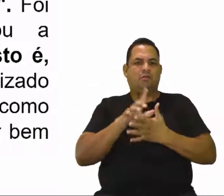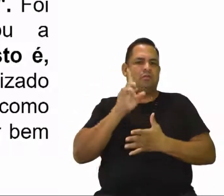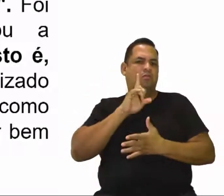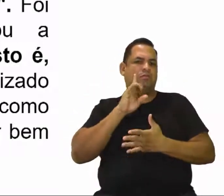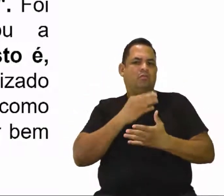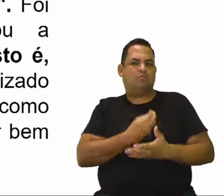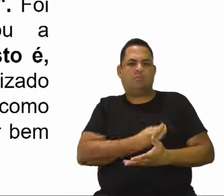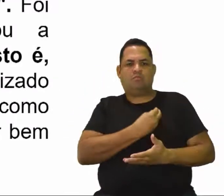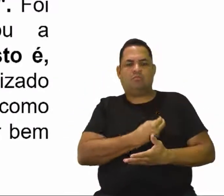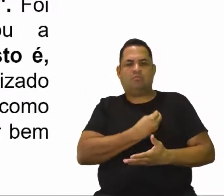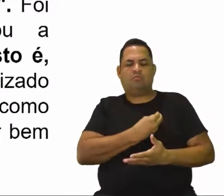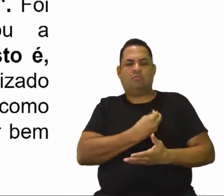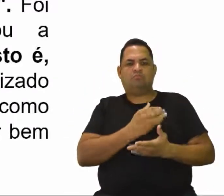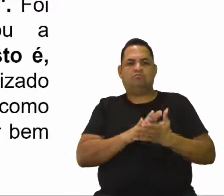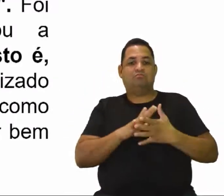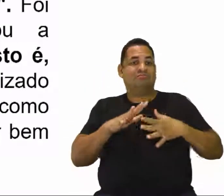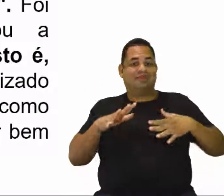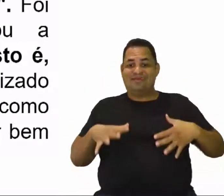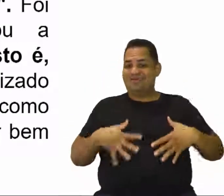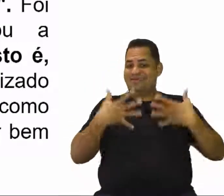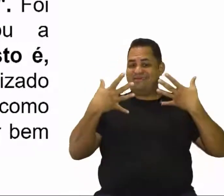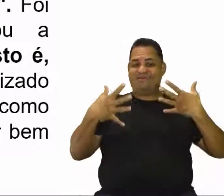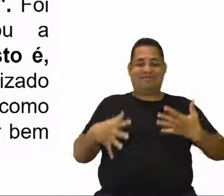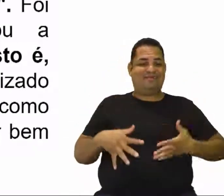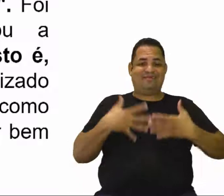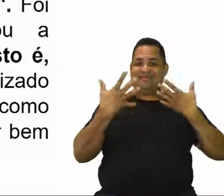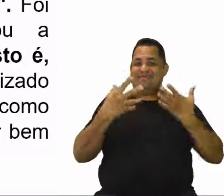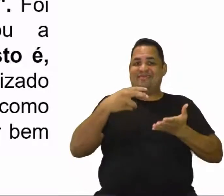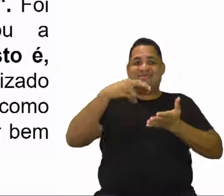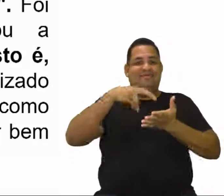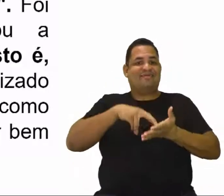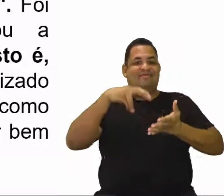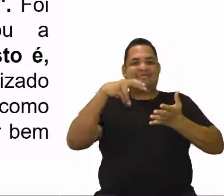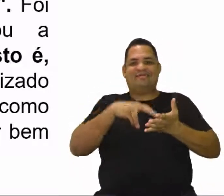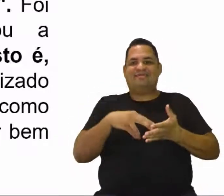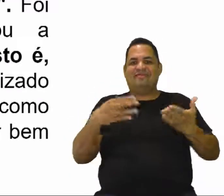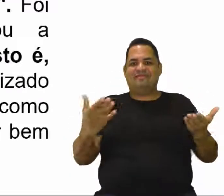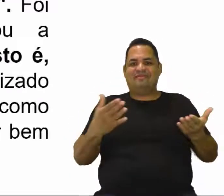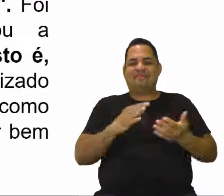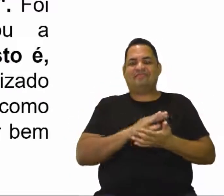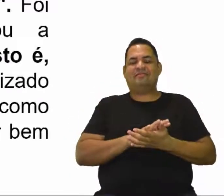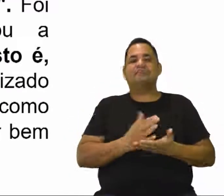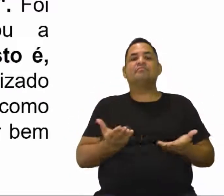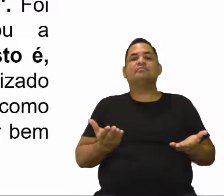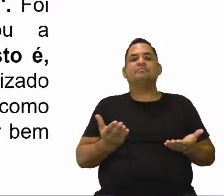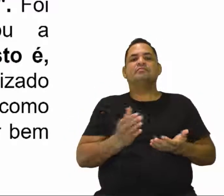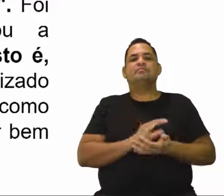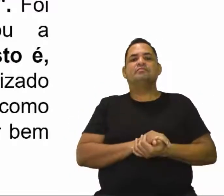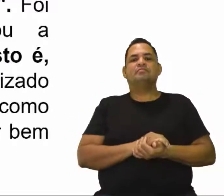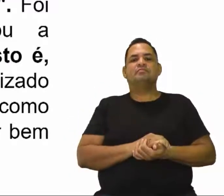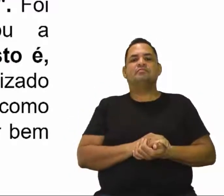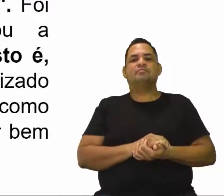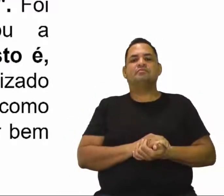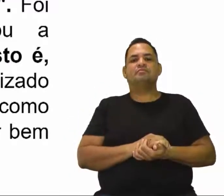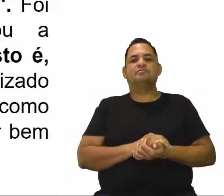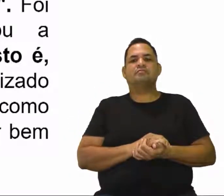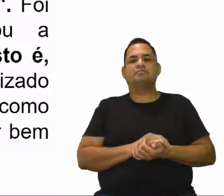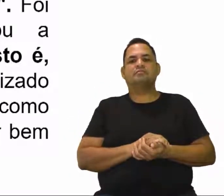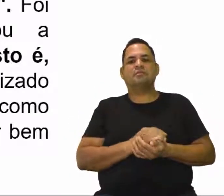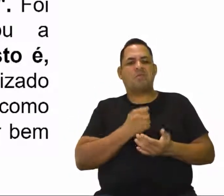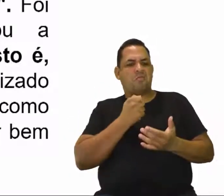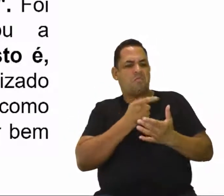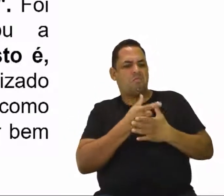estadunidense vivia um clima de entusiasmo e também de euforia. Sabe o que é isso? Comprava